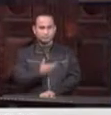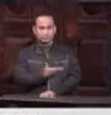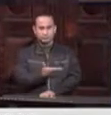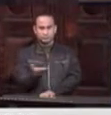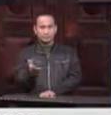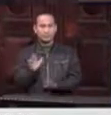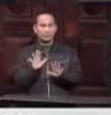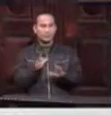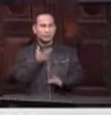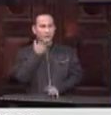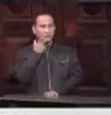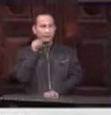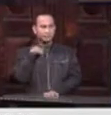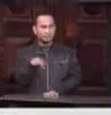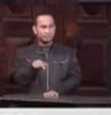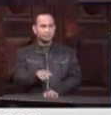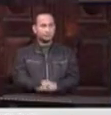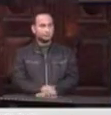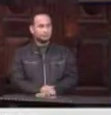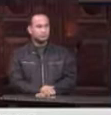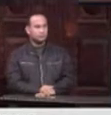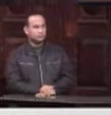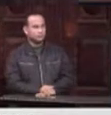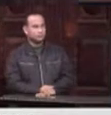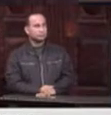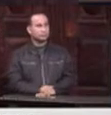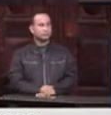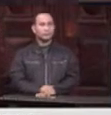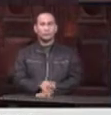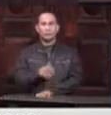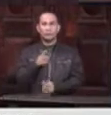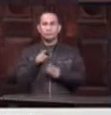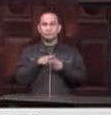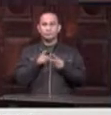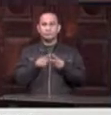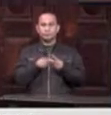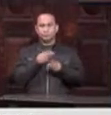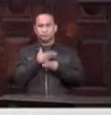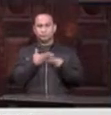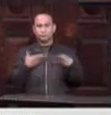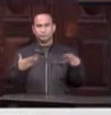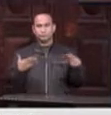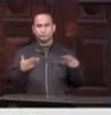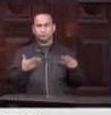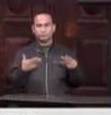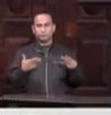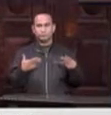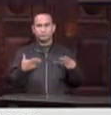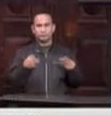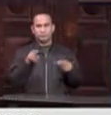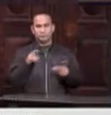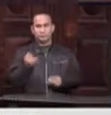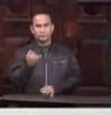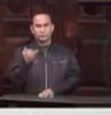Mas o que eu queria falar aqui são duas coisas que eu considero nesse momento muito